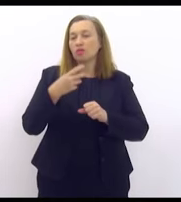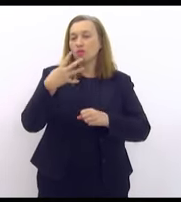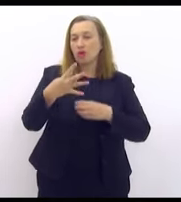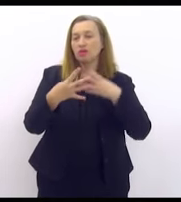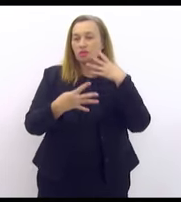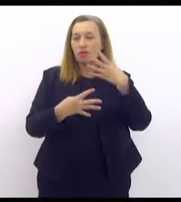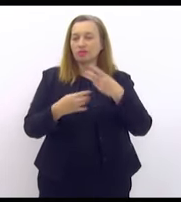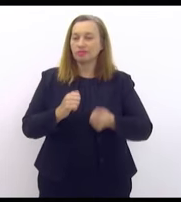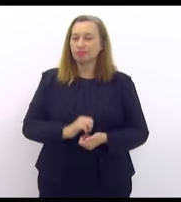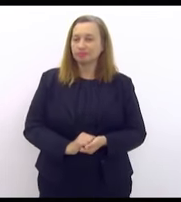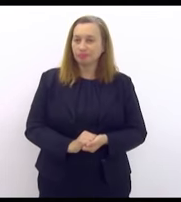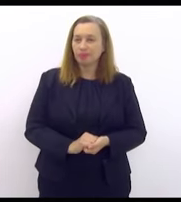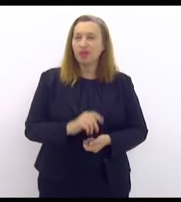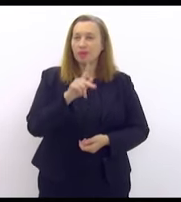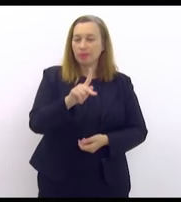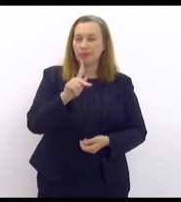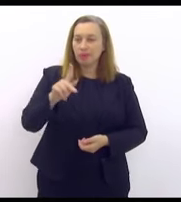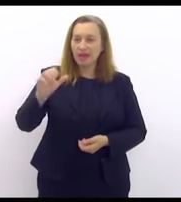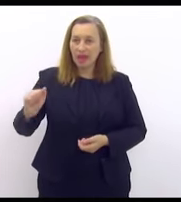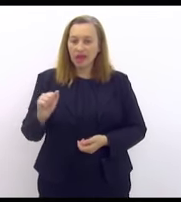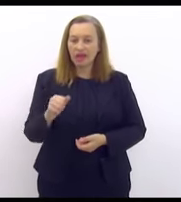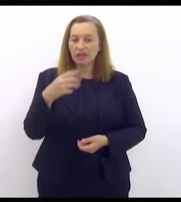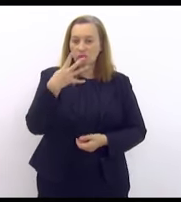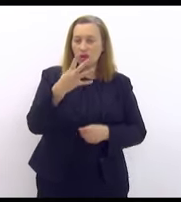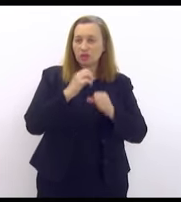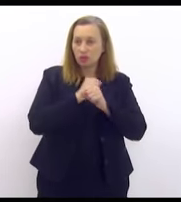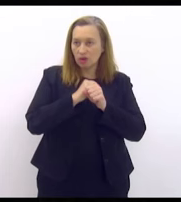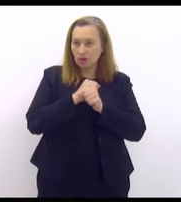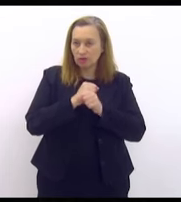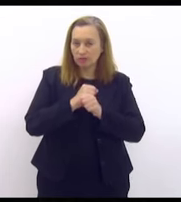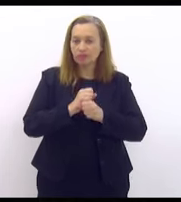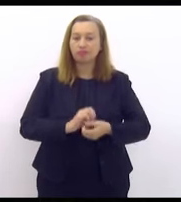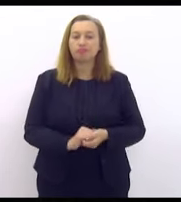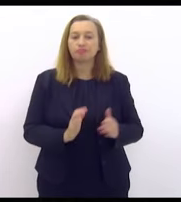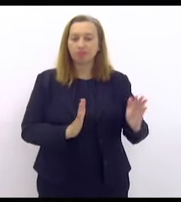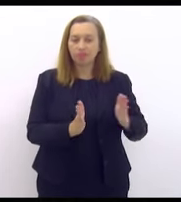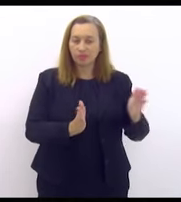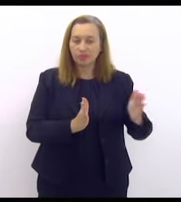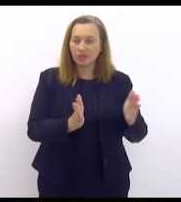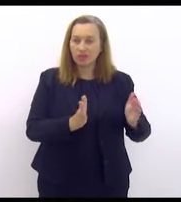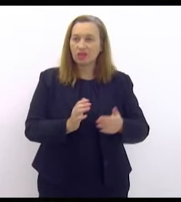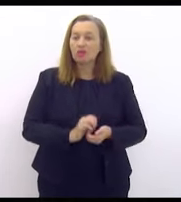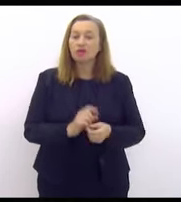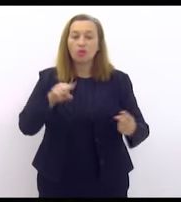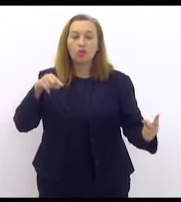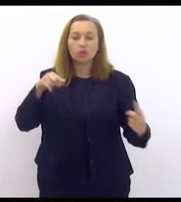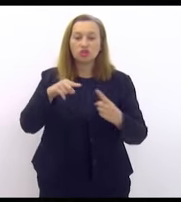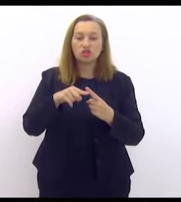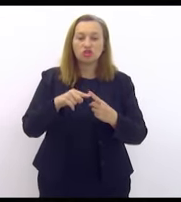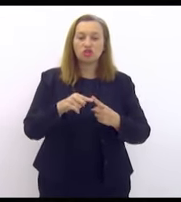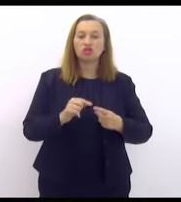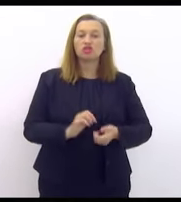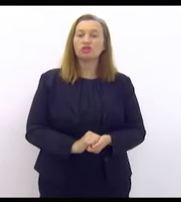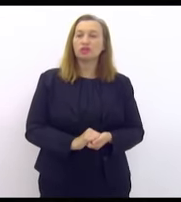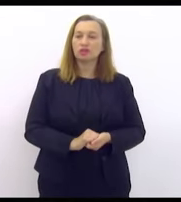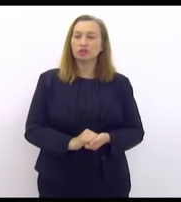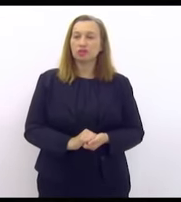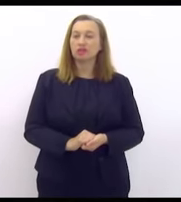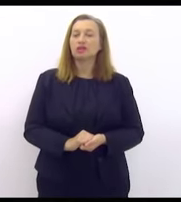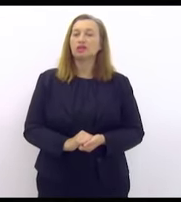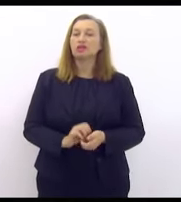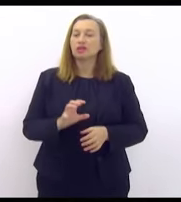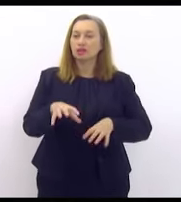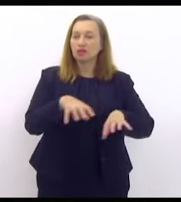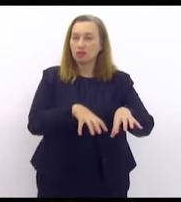Então, o PPA tem validade de 4 anos. O PPA tem como objetivo estabelecer de forma